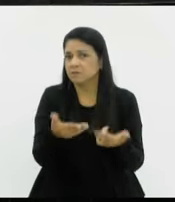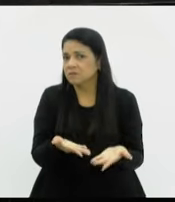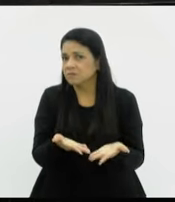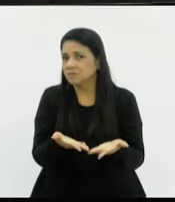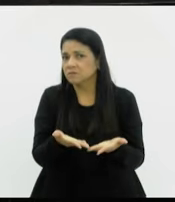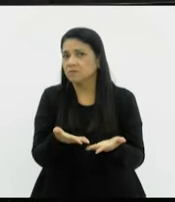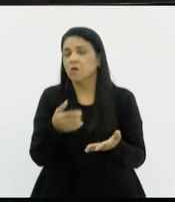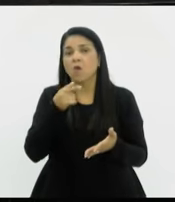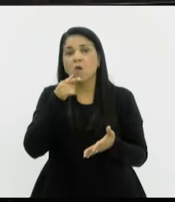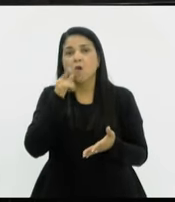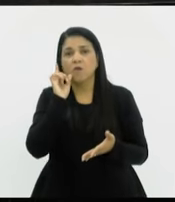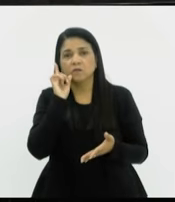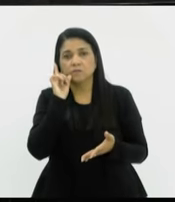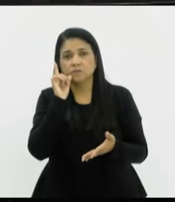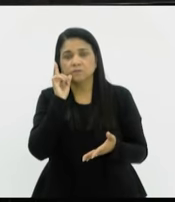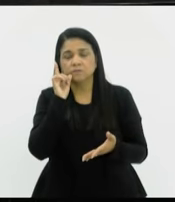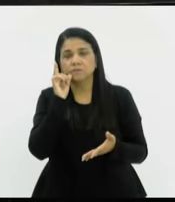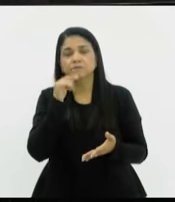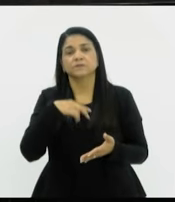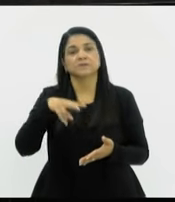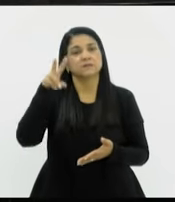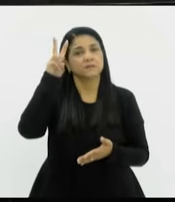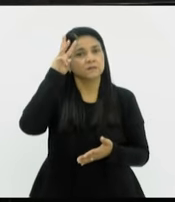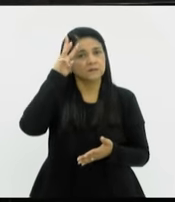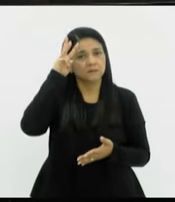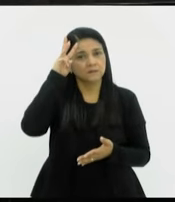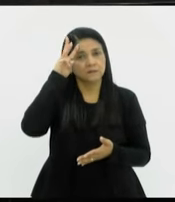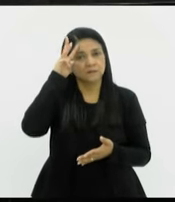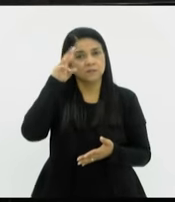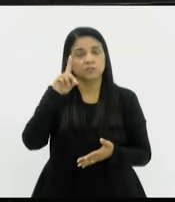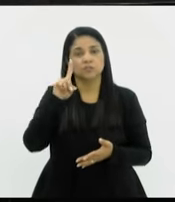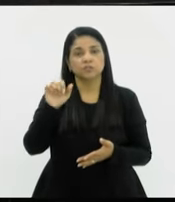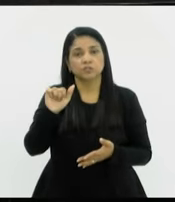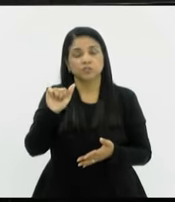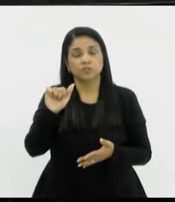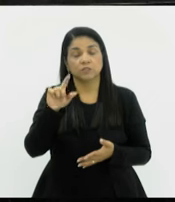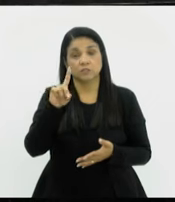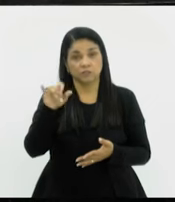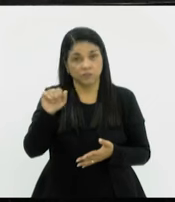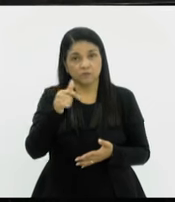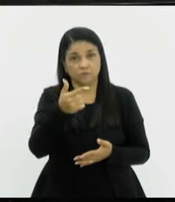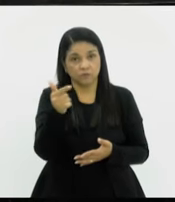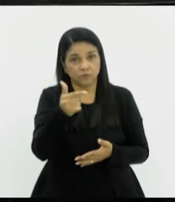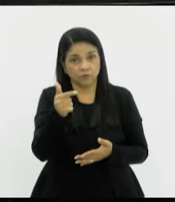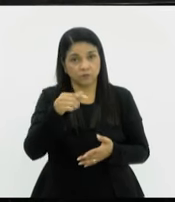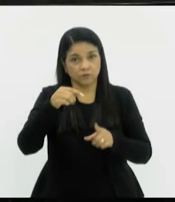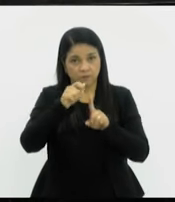entrada ontem, terça-feira, 22 de maio